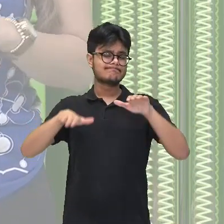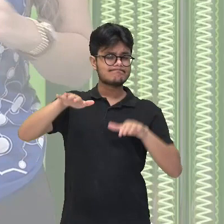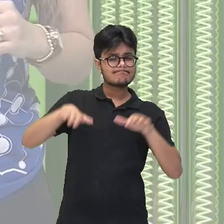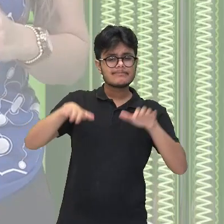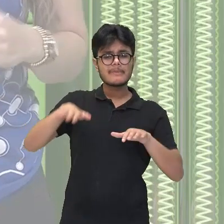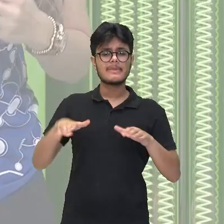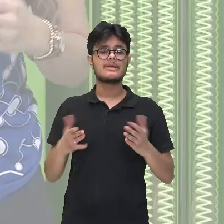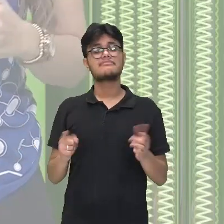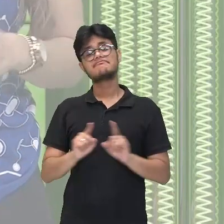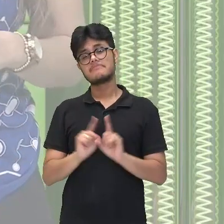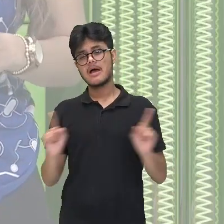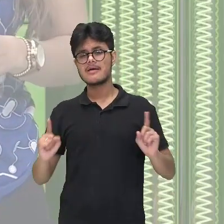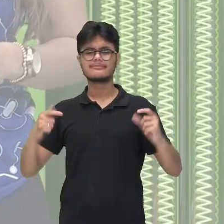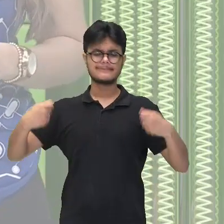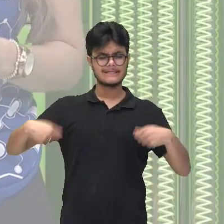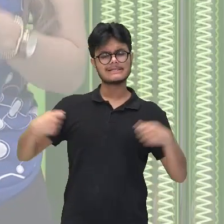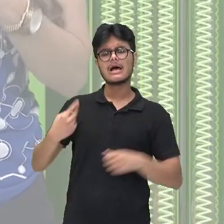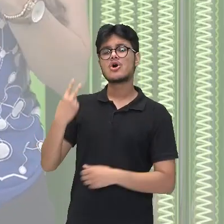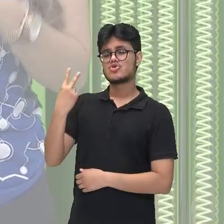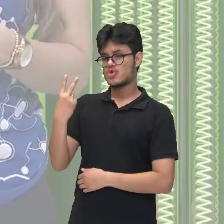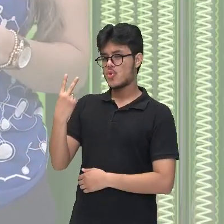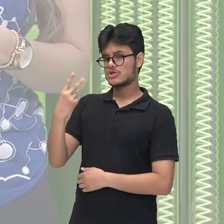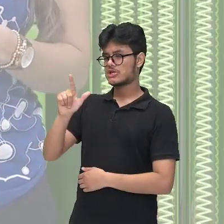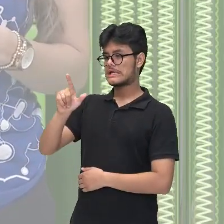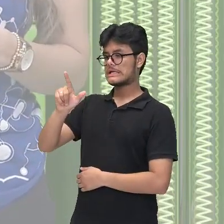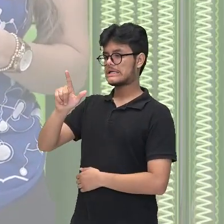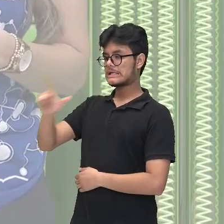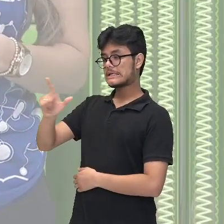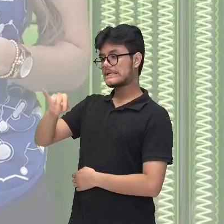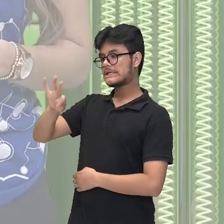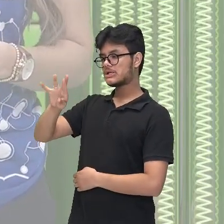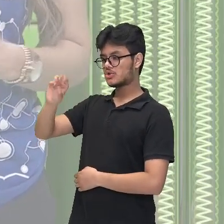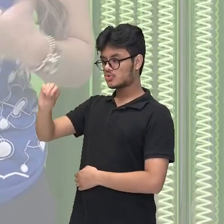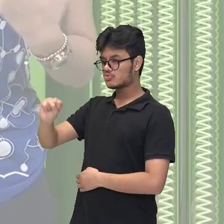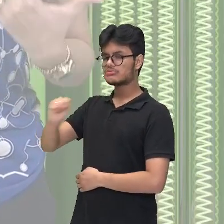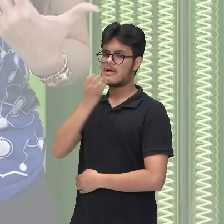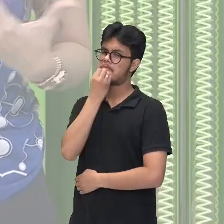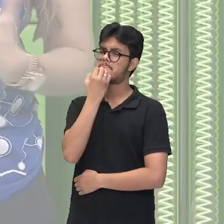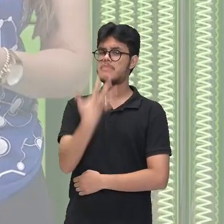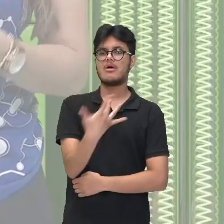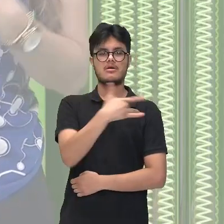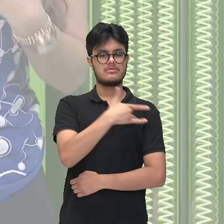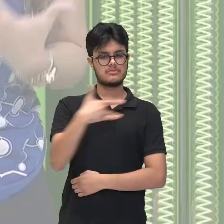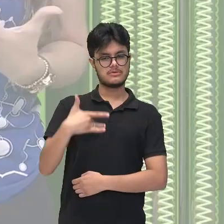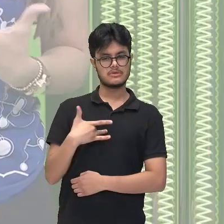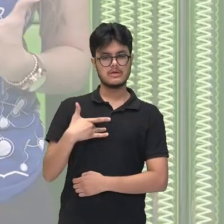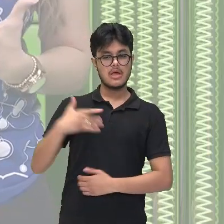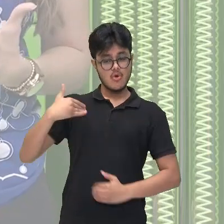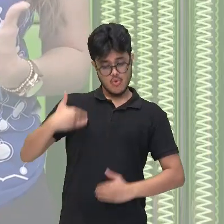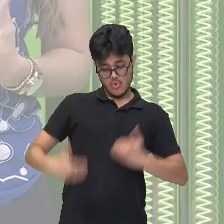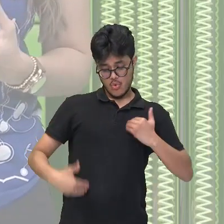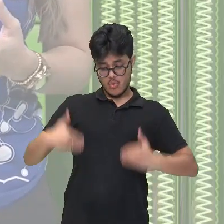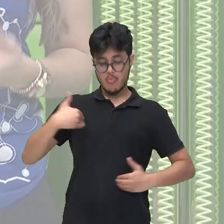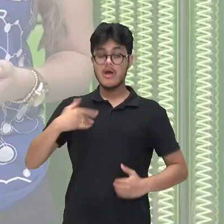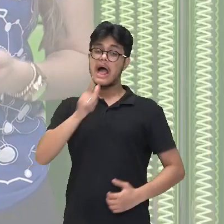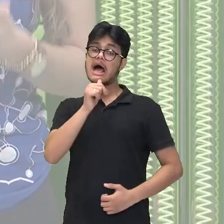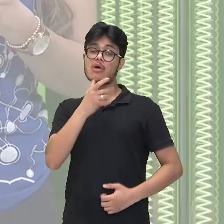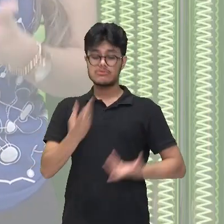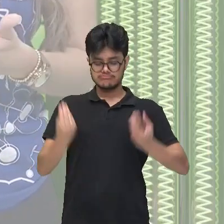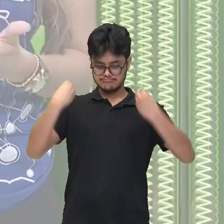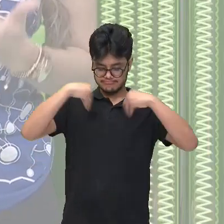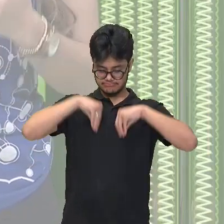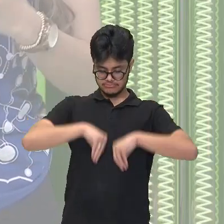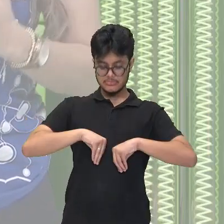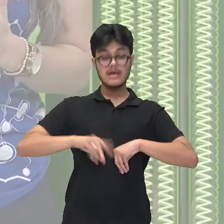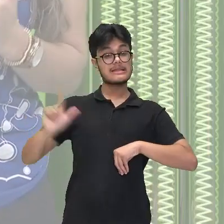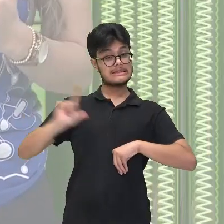quantidade, mas no mínimo 2 litros para todo mundo já é muito bom. E o nosso corpo ele tem muita água dentro, então a gente